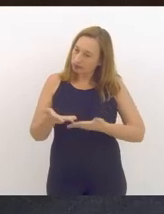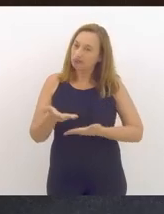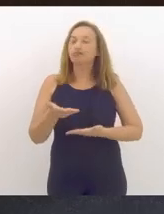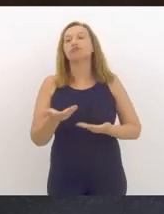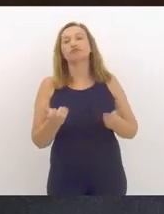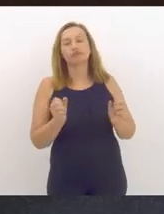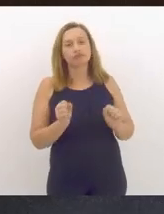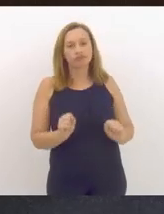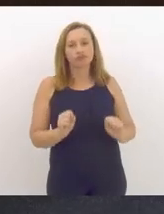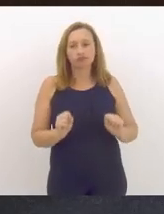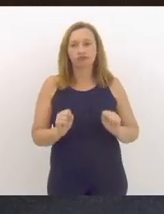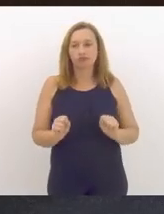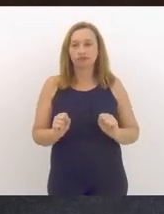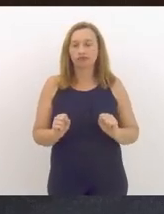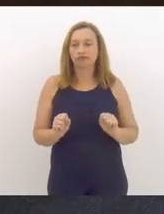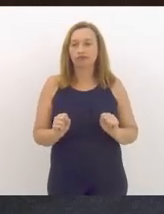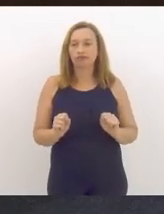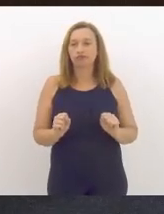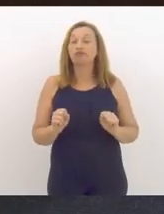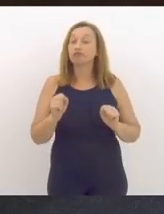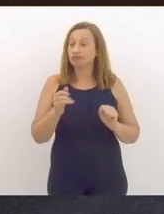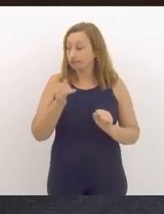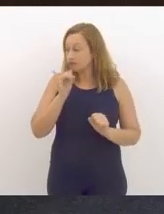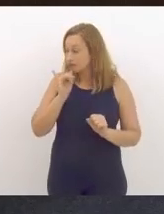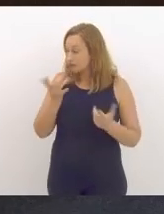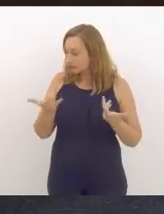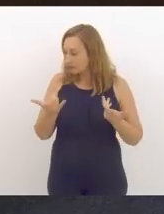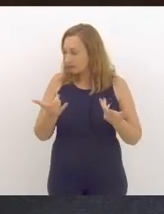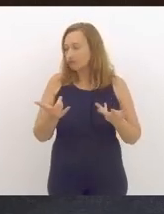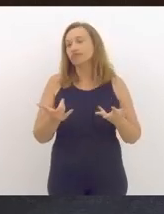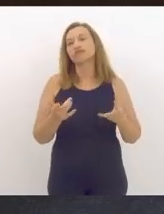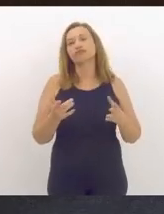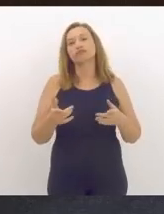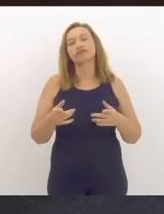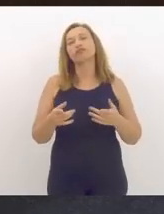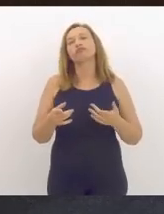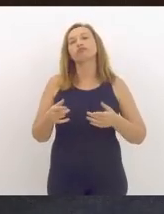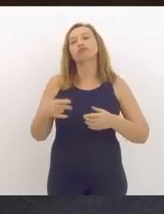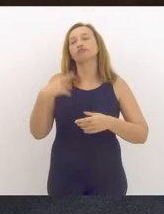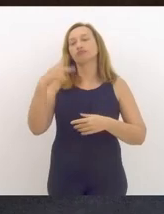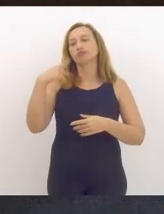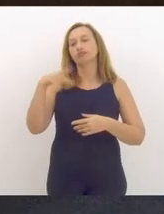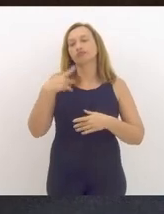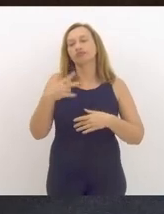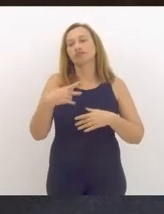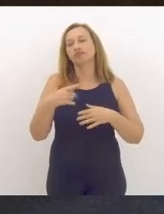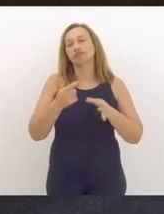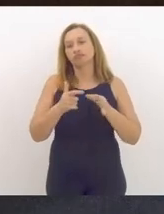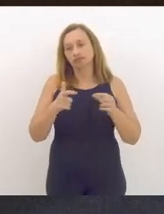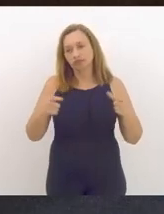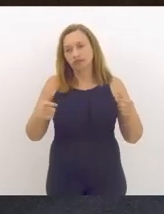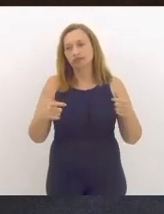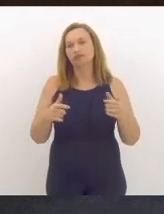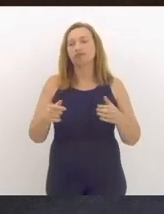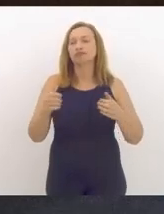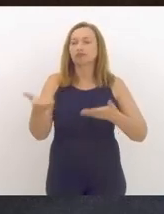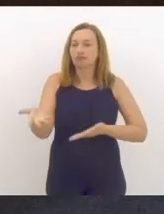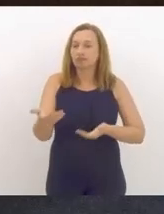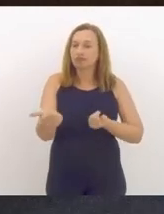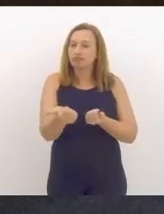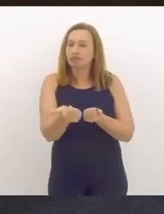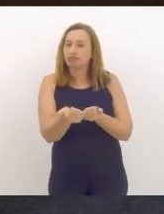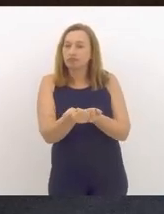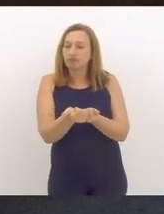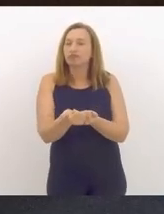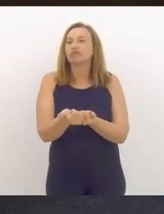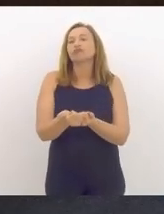que pode ser um exemplo e um germe para uma política de longo prazo de parceria com as universidades,